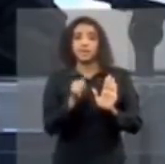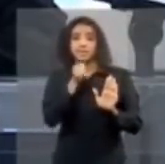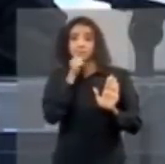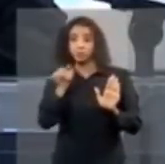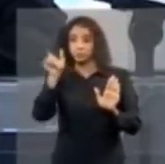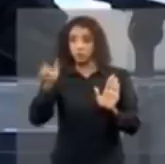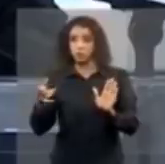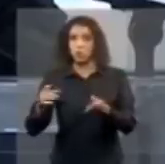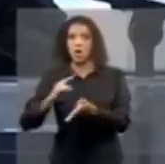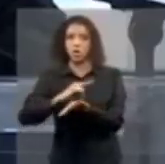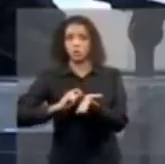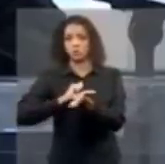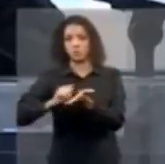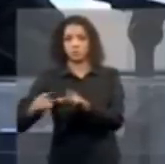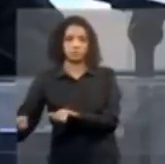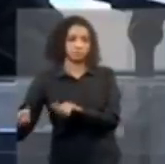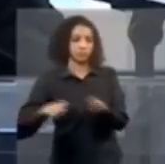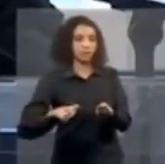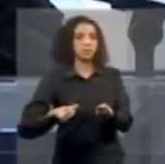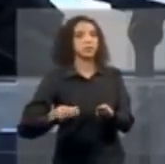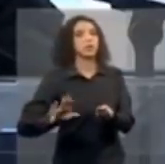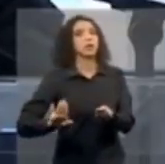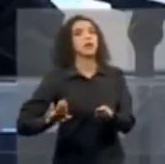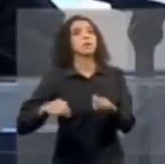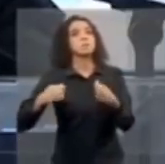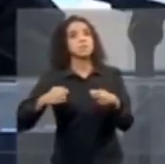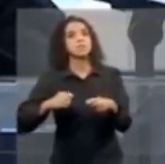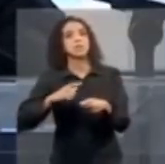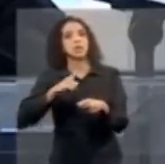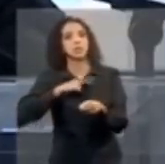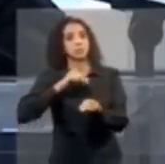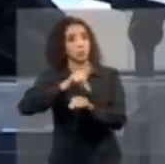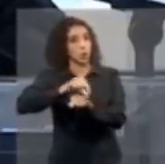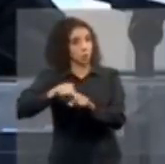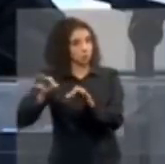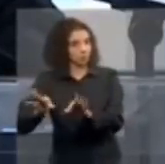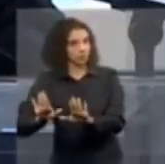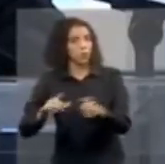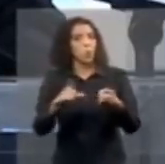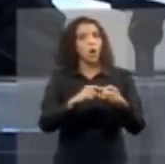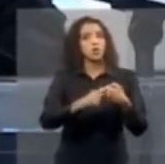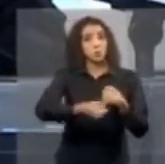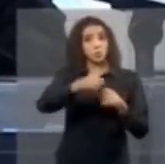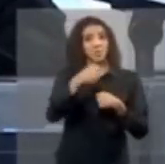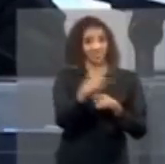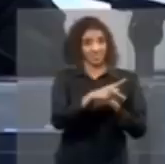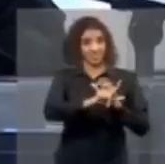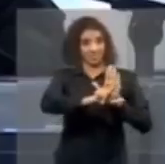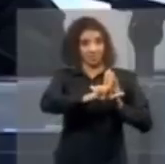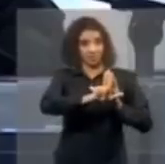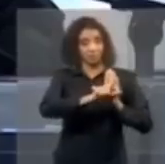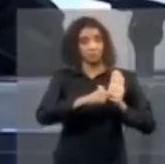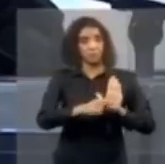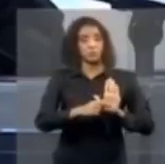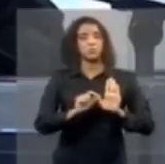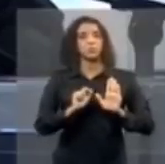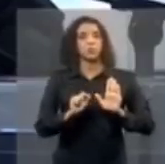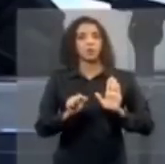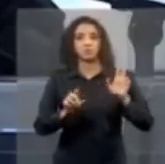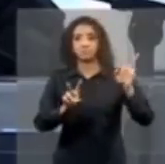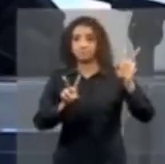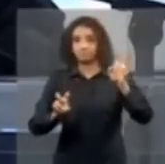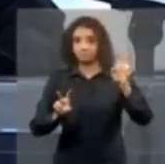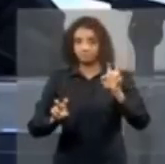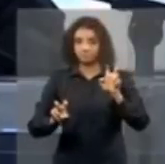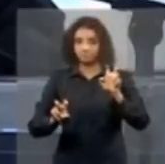a petição inicial venha instruída por controvérsia. O artigo 1º da mencionada lei estabelece que,